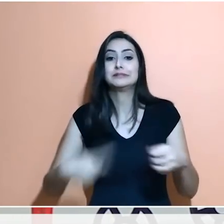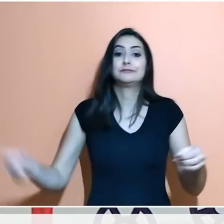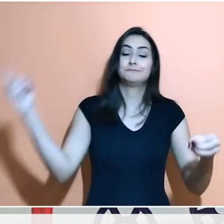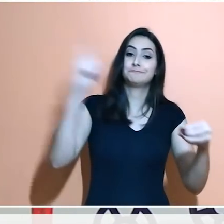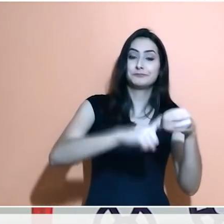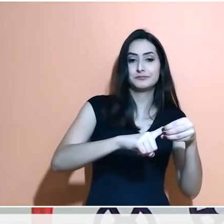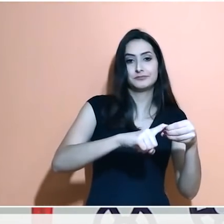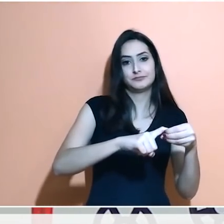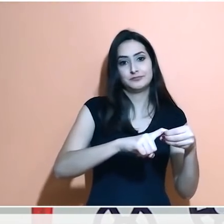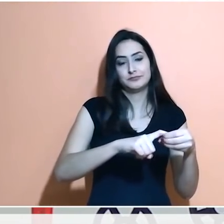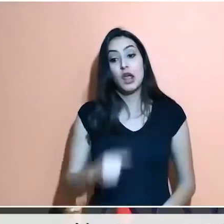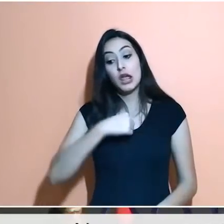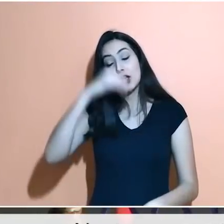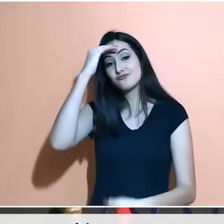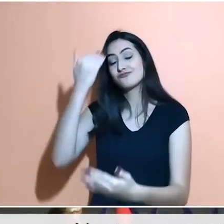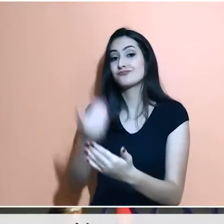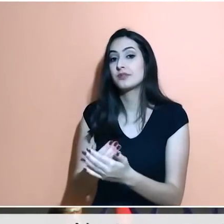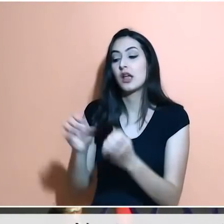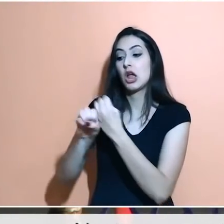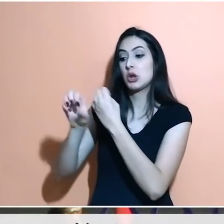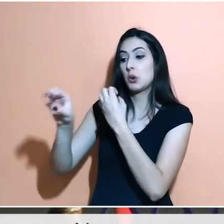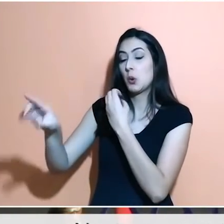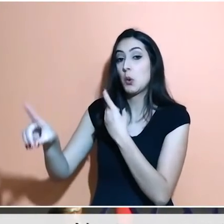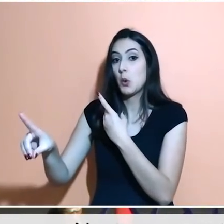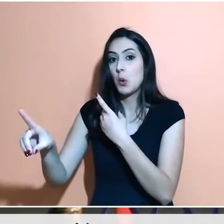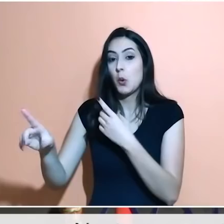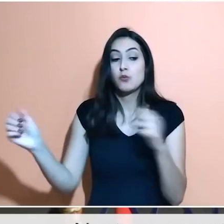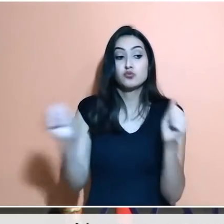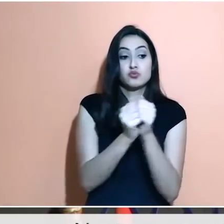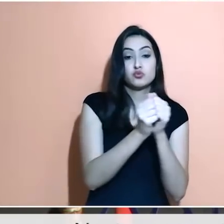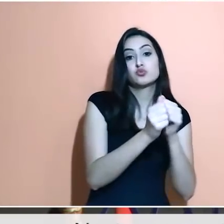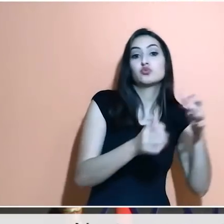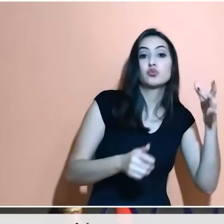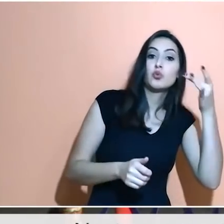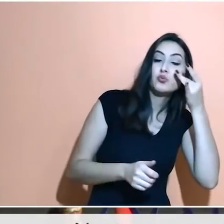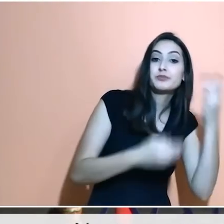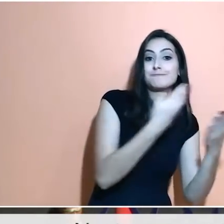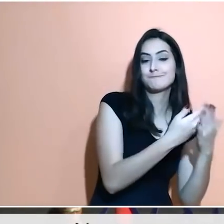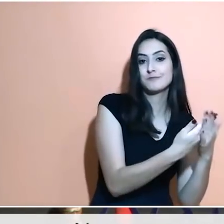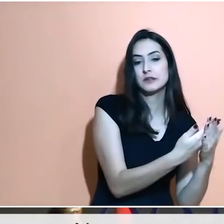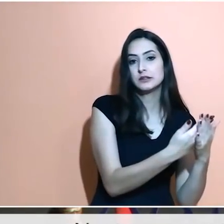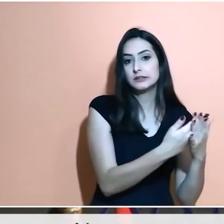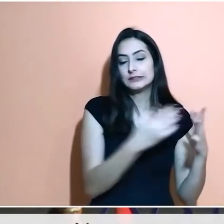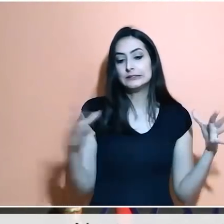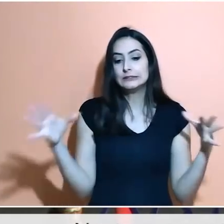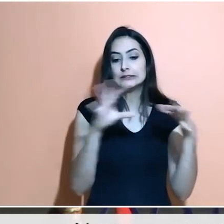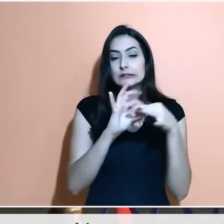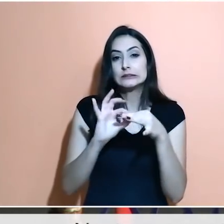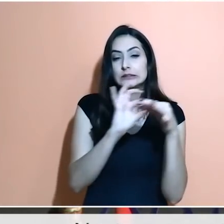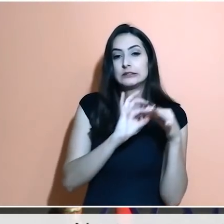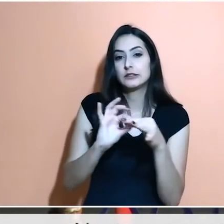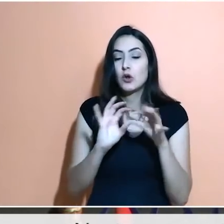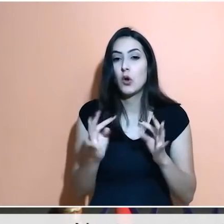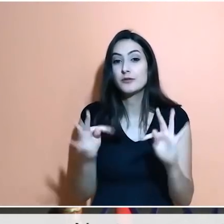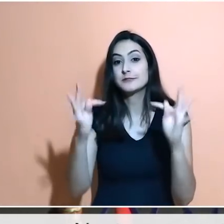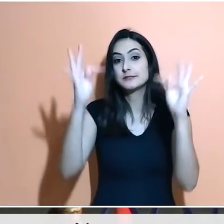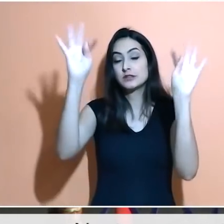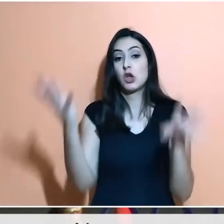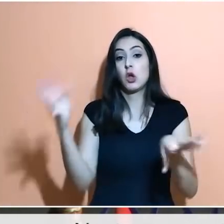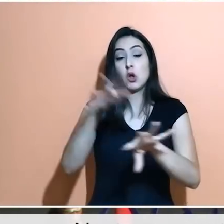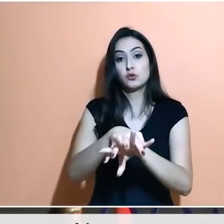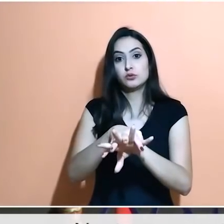para o retorno de suas atividades. Neste momento, acredito que o ensino remoto, com vistas ao híbrido, com inclusão